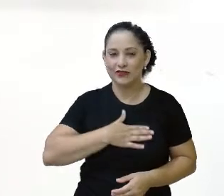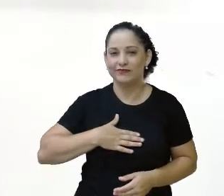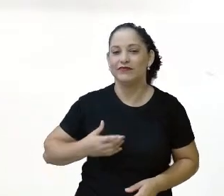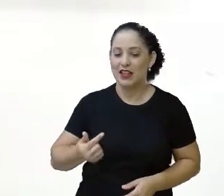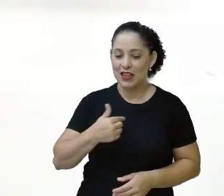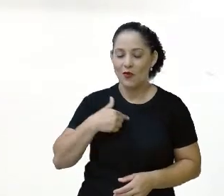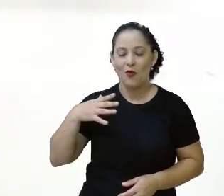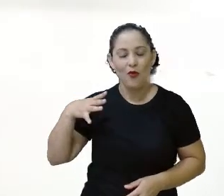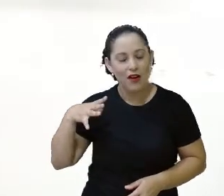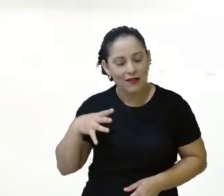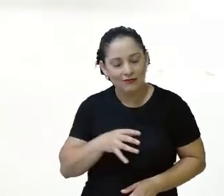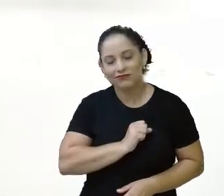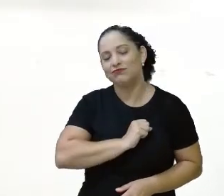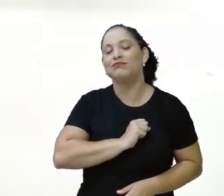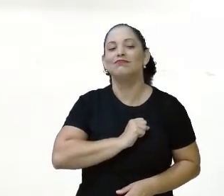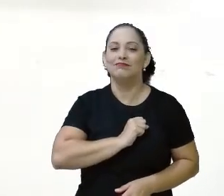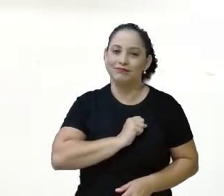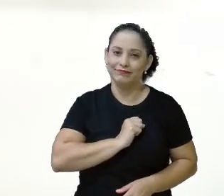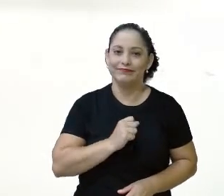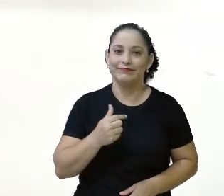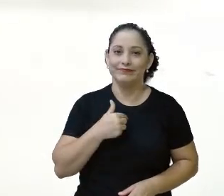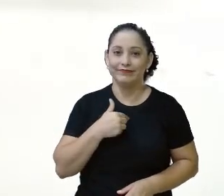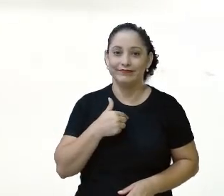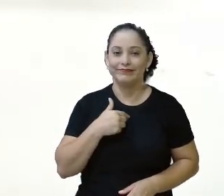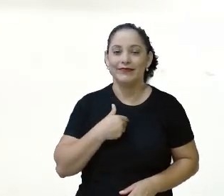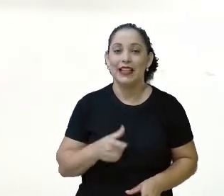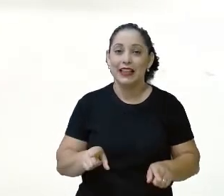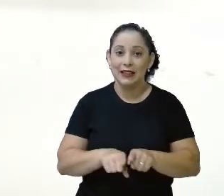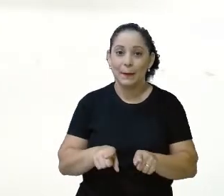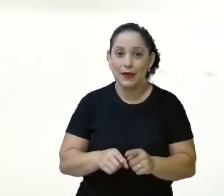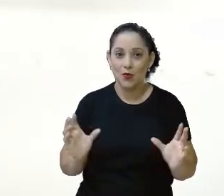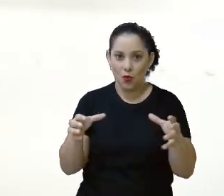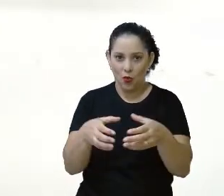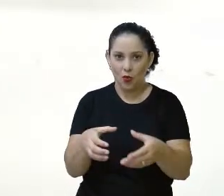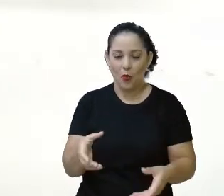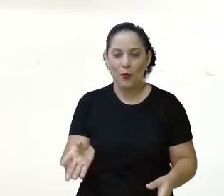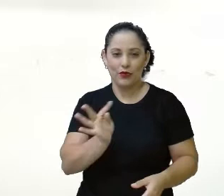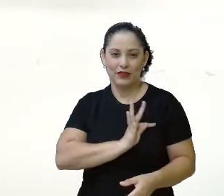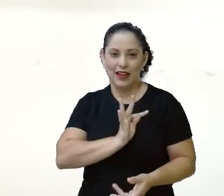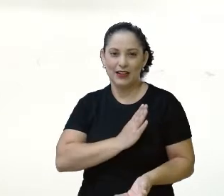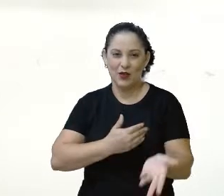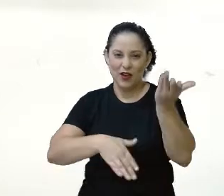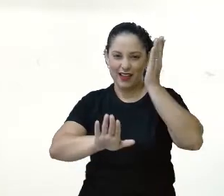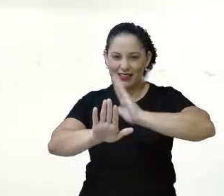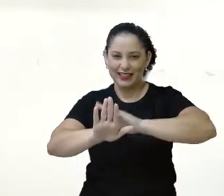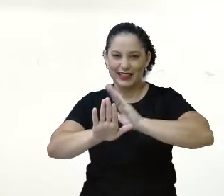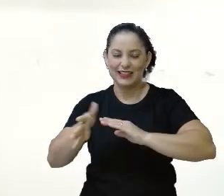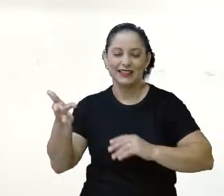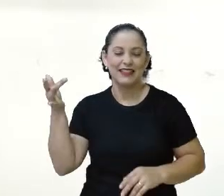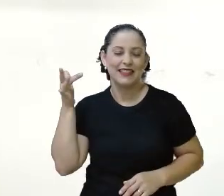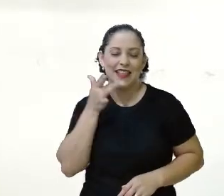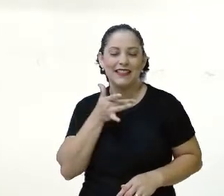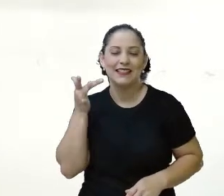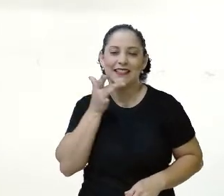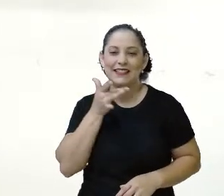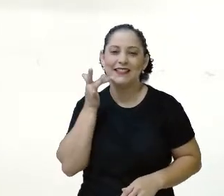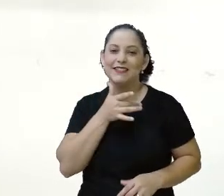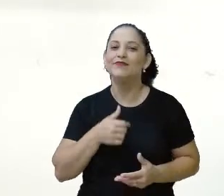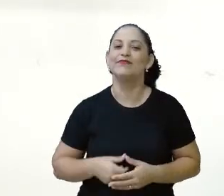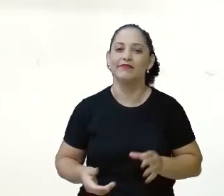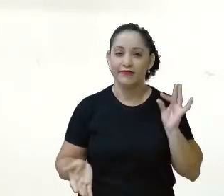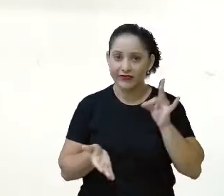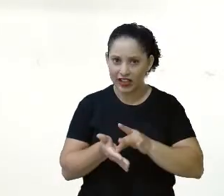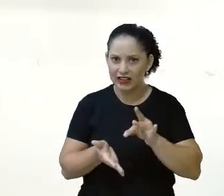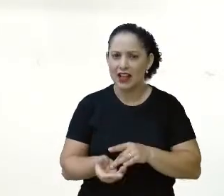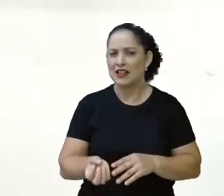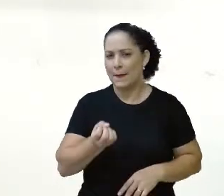gosto. Eu particularmente gosto muito. E a minha produção ali está dizendo, ó, que é uma delícia. Então, bolo de rolo realmente